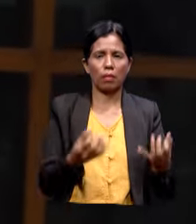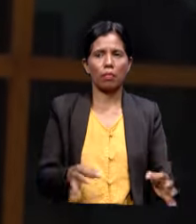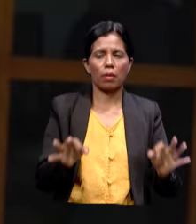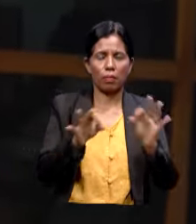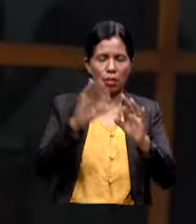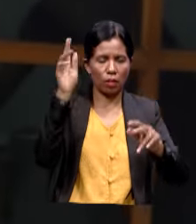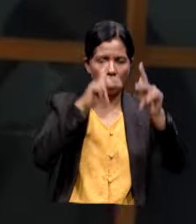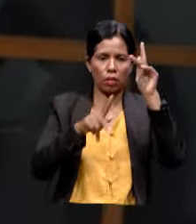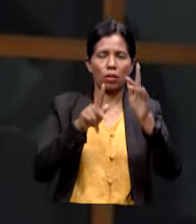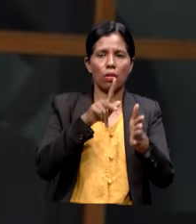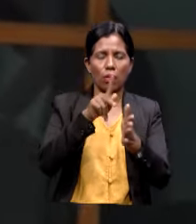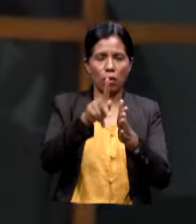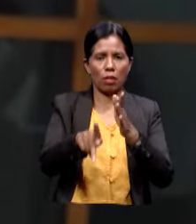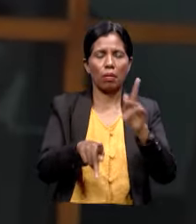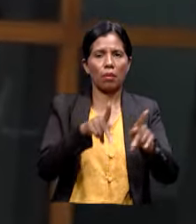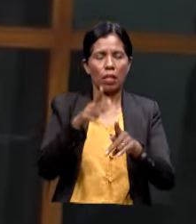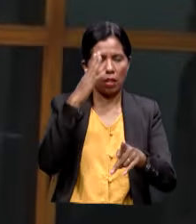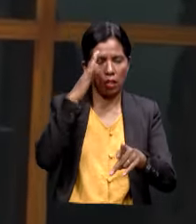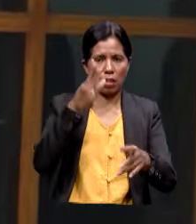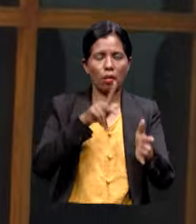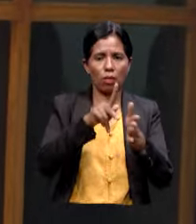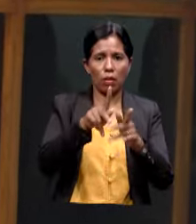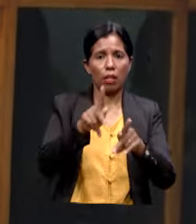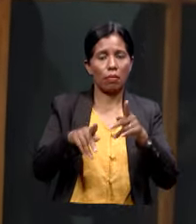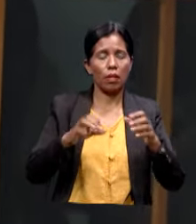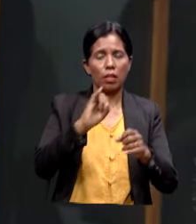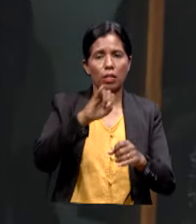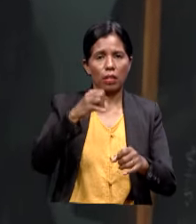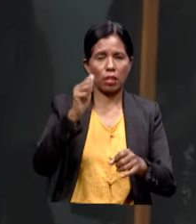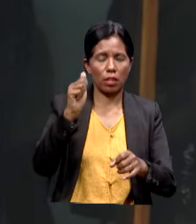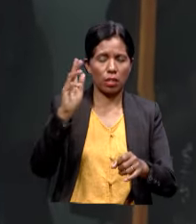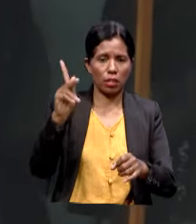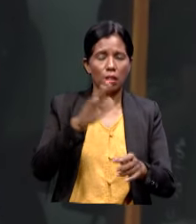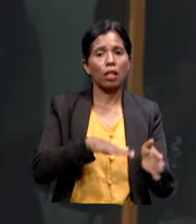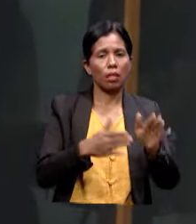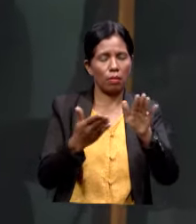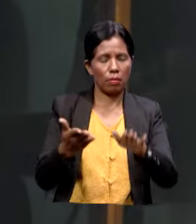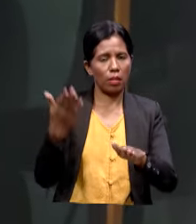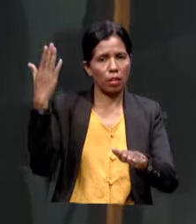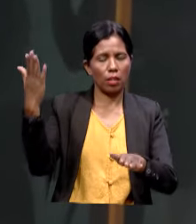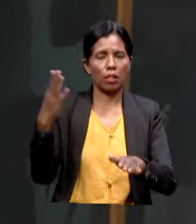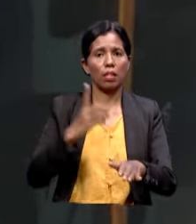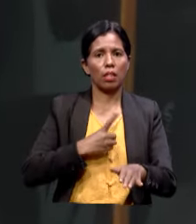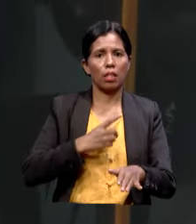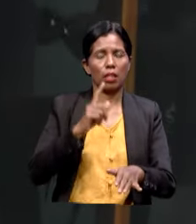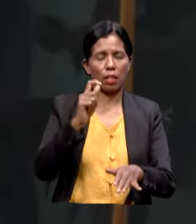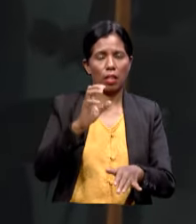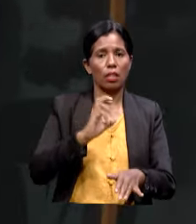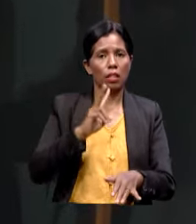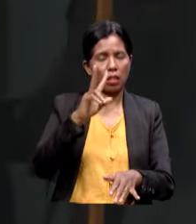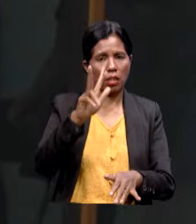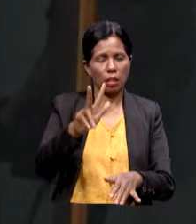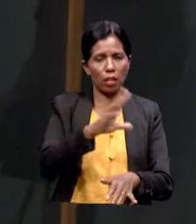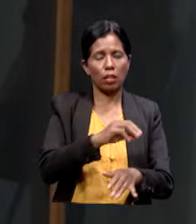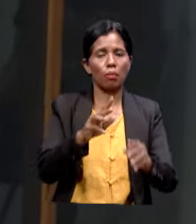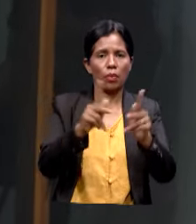caso homicídio, nebe Emma desconhecido ou matebian Isaac Sinarai da Costa, e a área LMLOI Delta 3, suco Comoro,